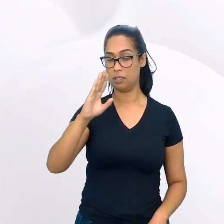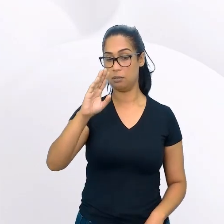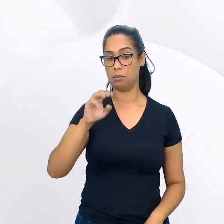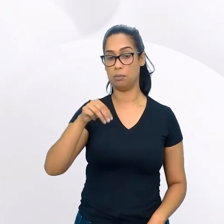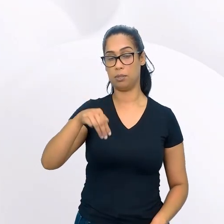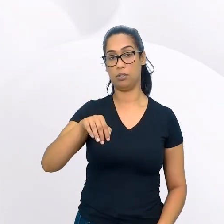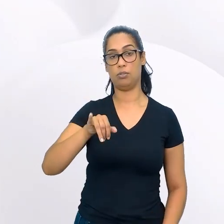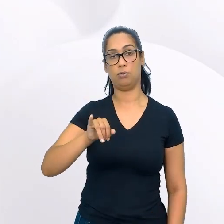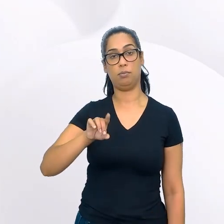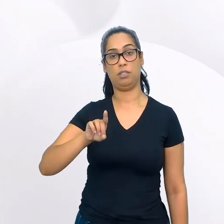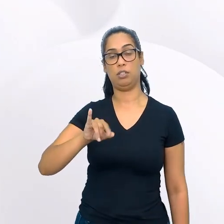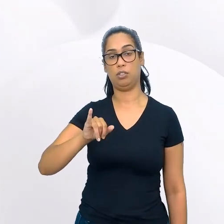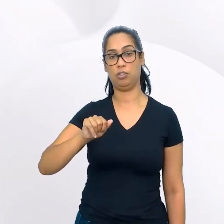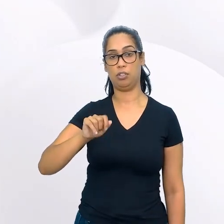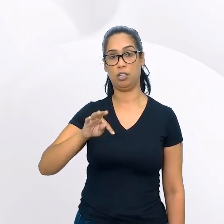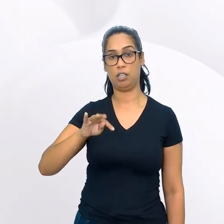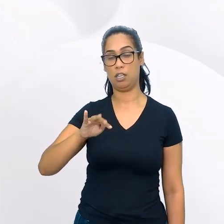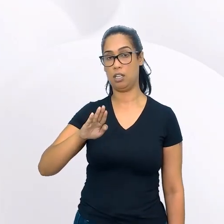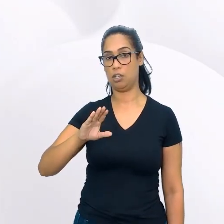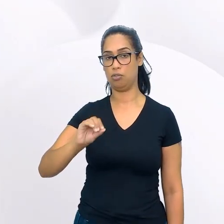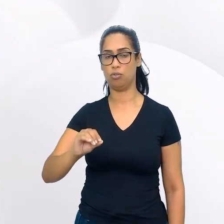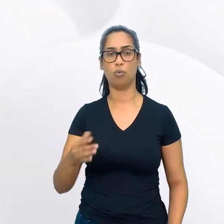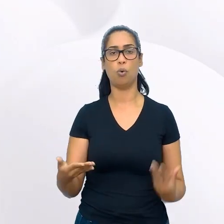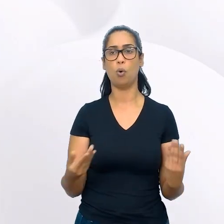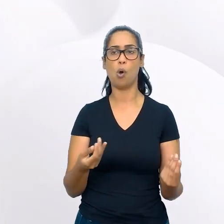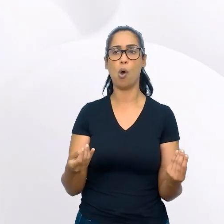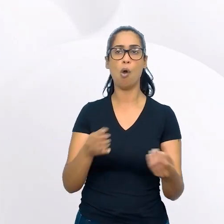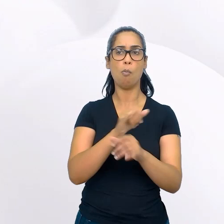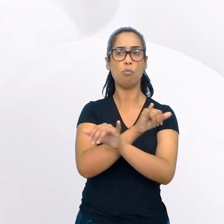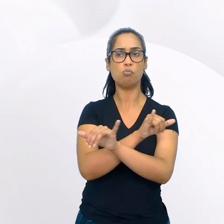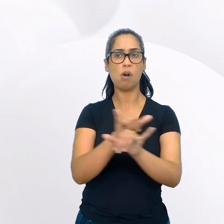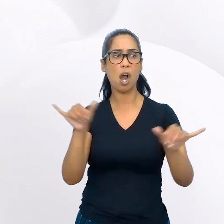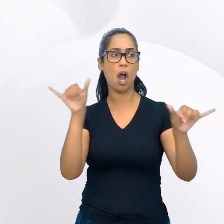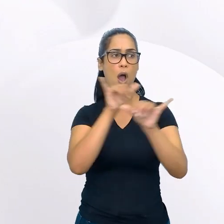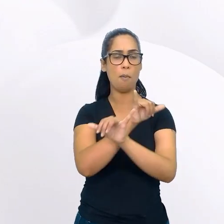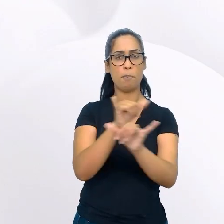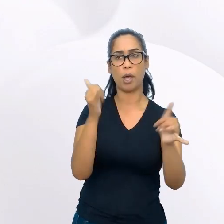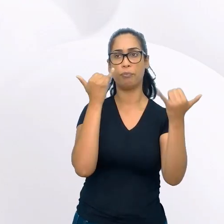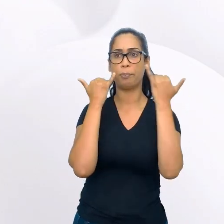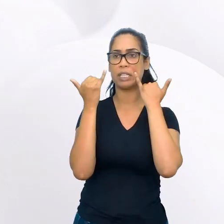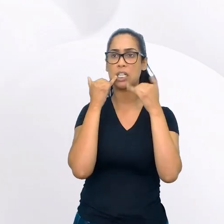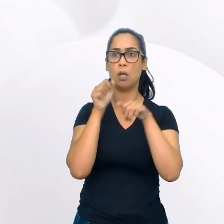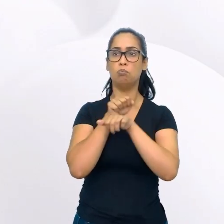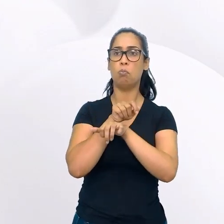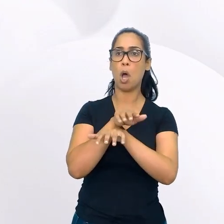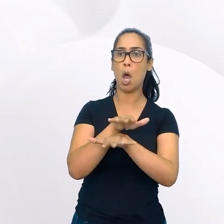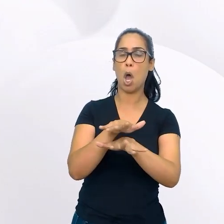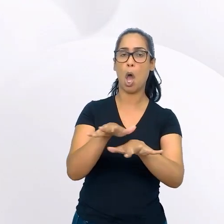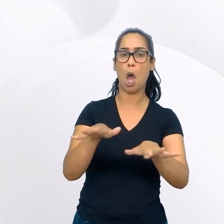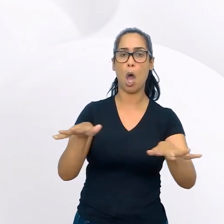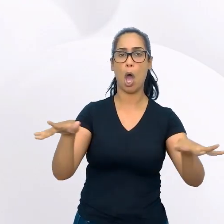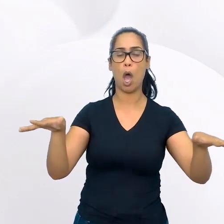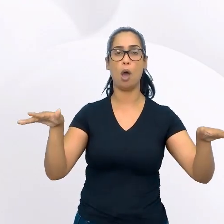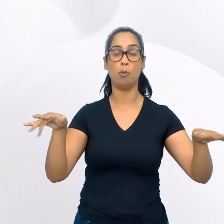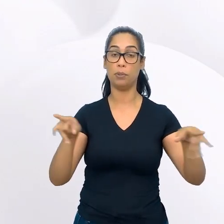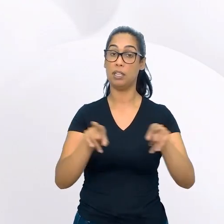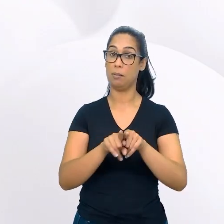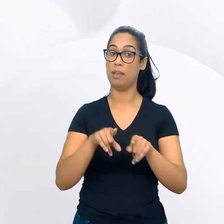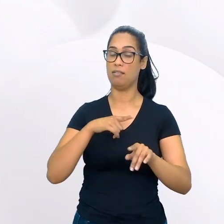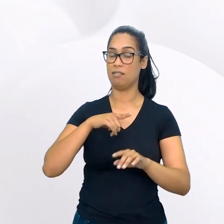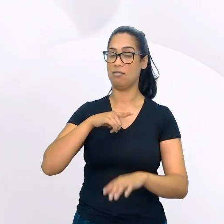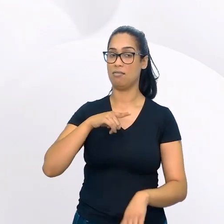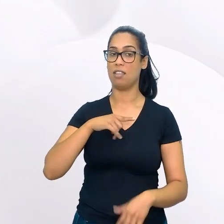né de como as notícias vão se alterando aparecem ali a problemática das fake